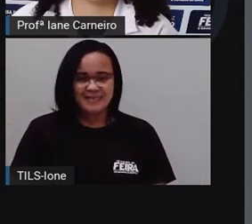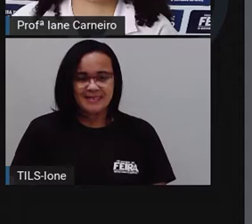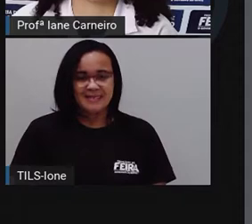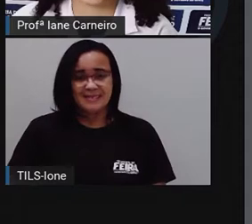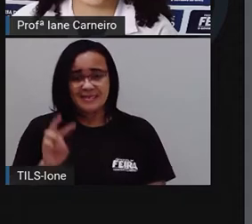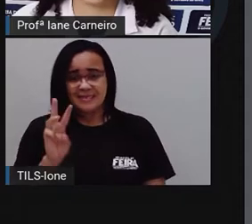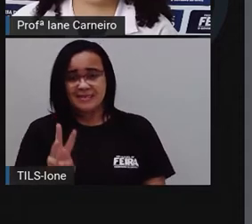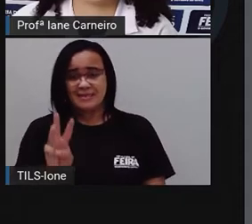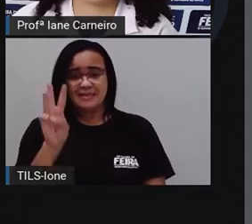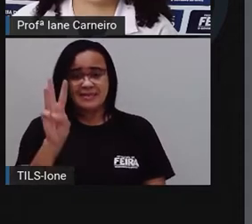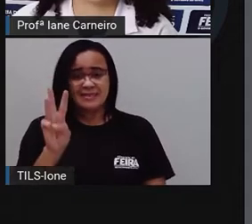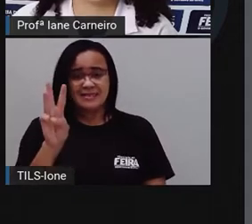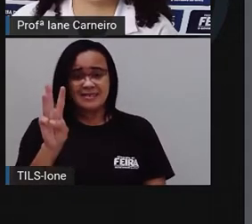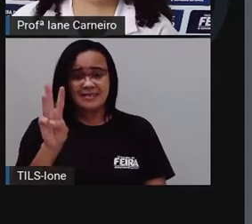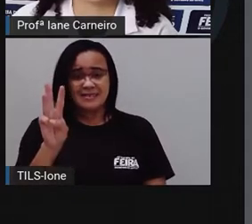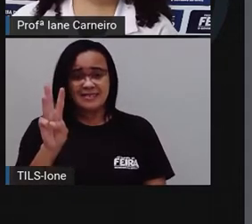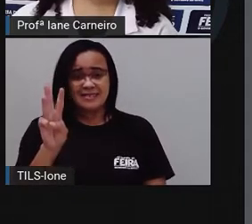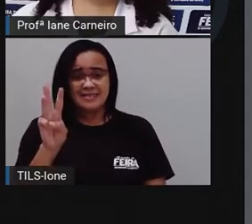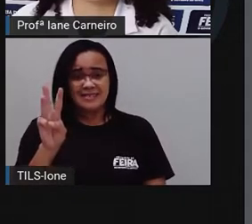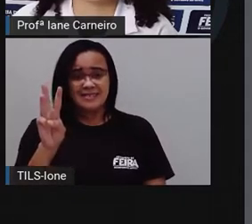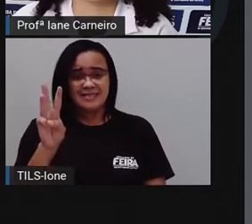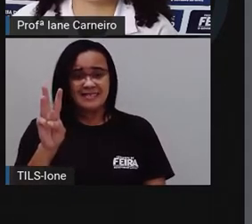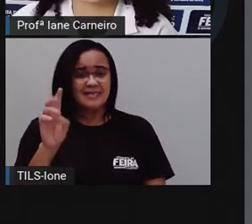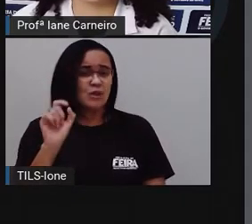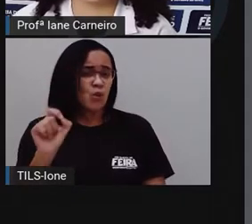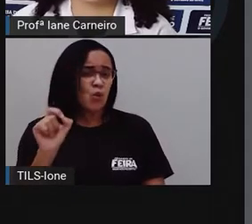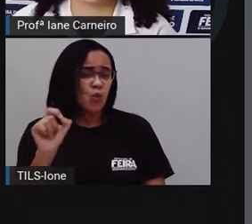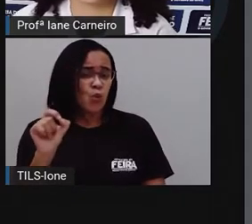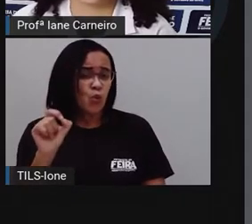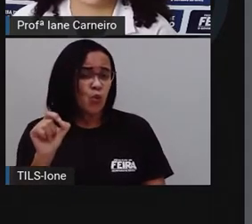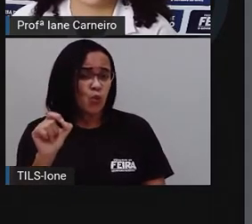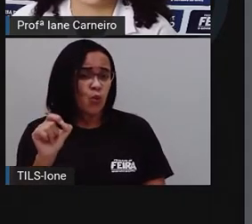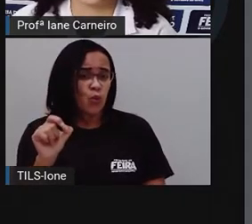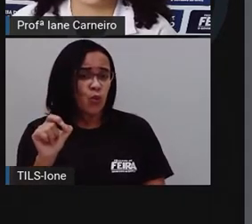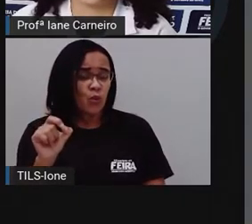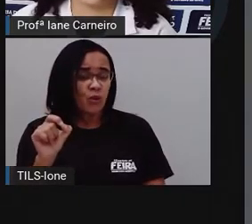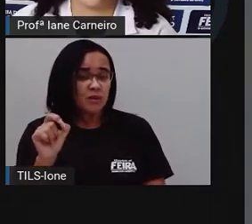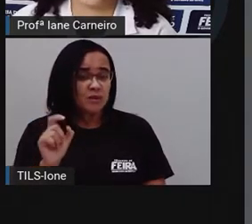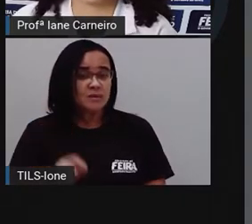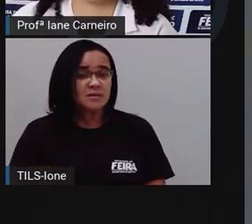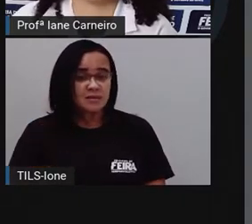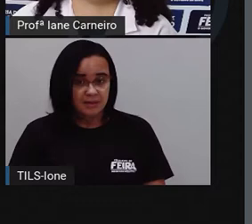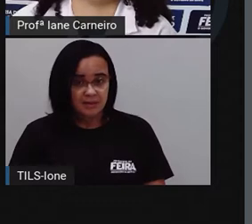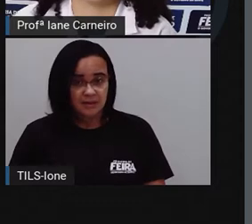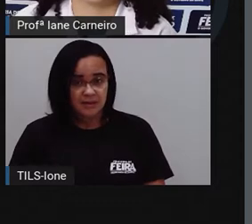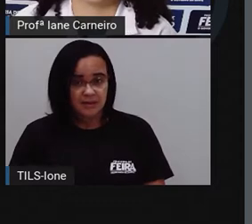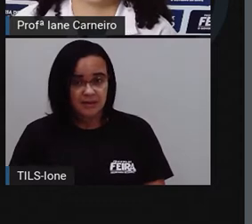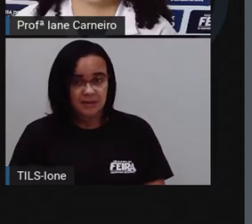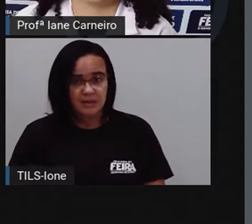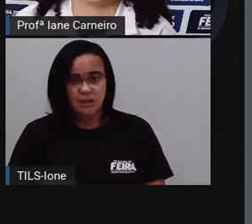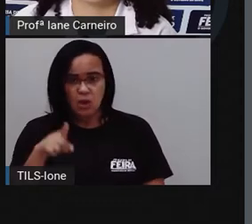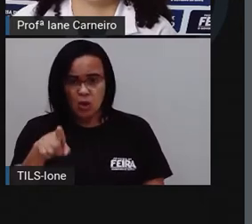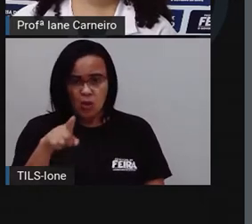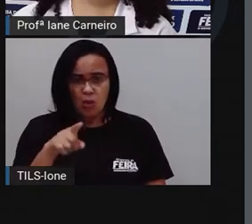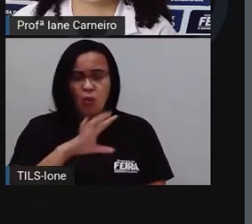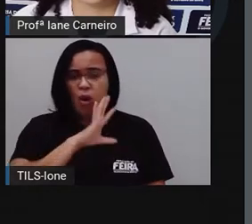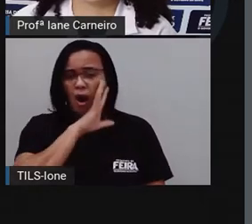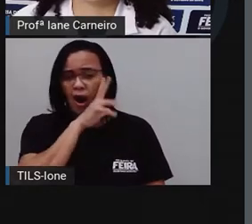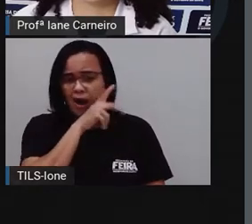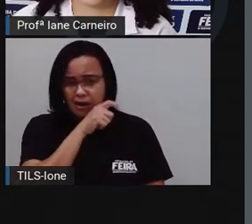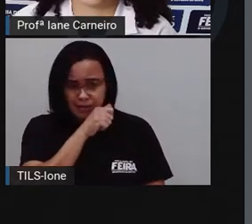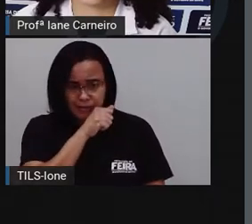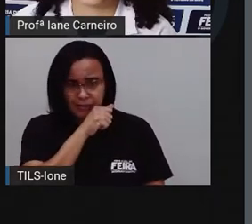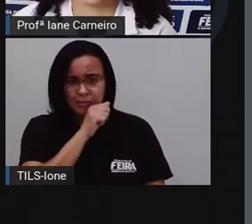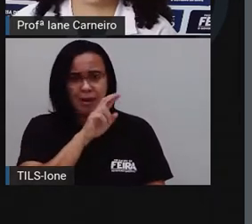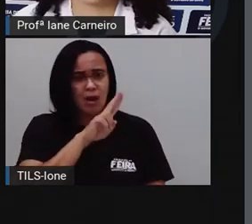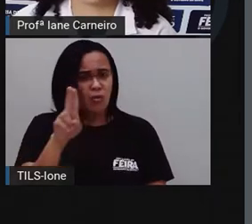Começa com W. Quem a gente encontra? O wombat. De